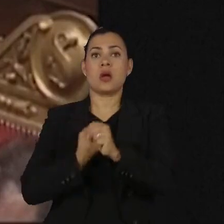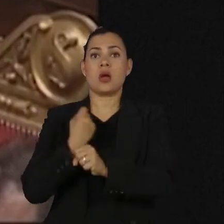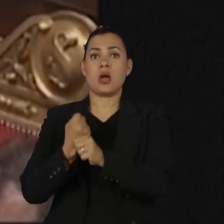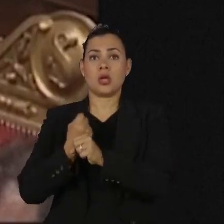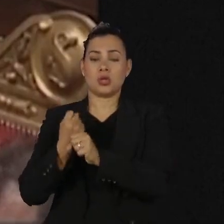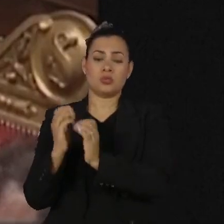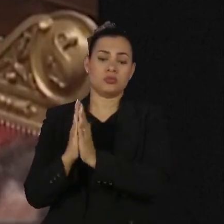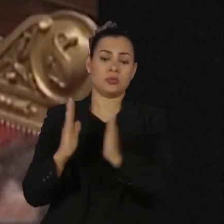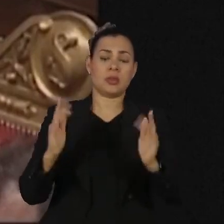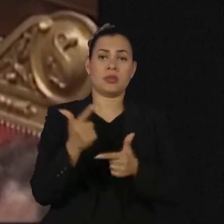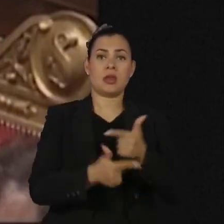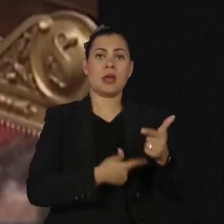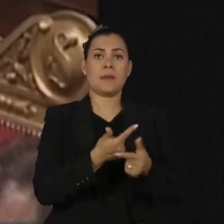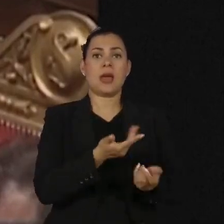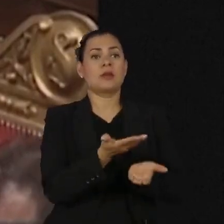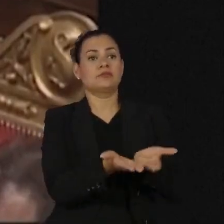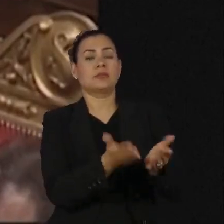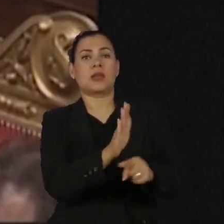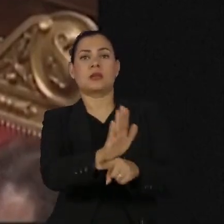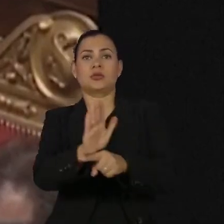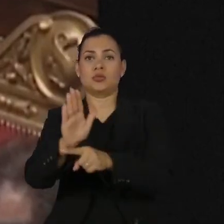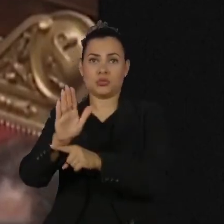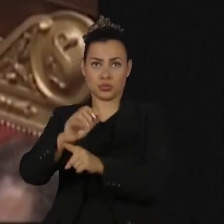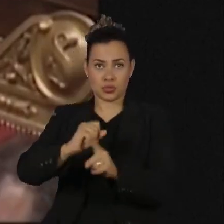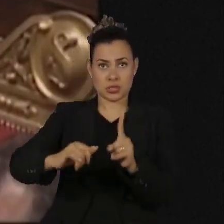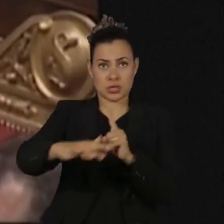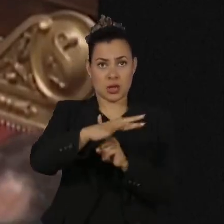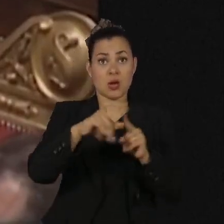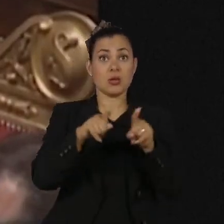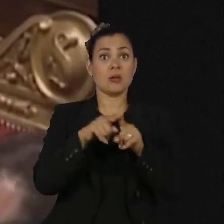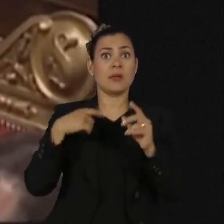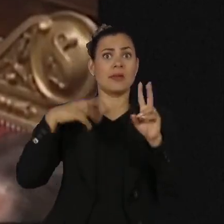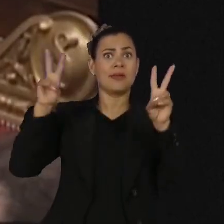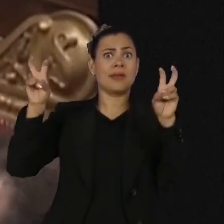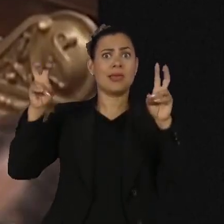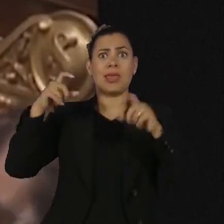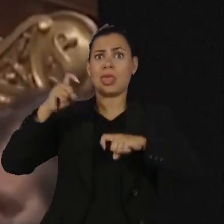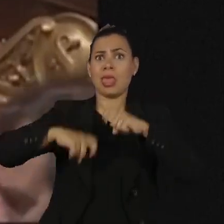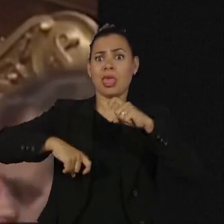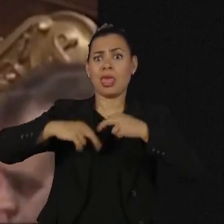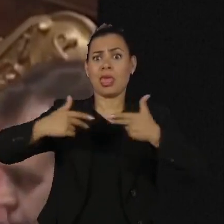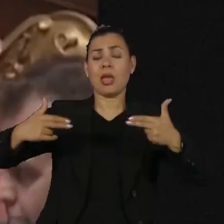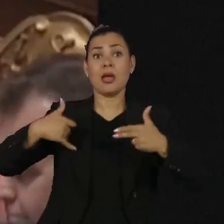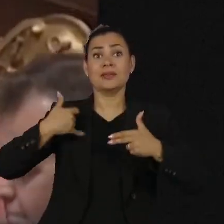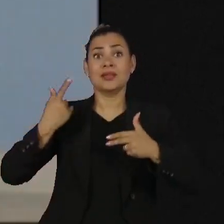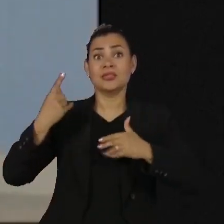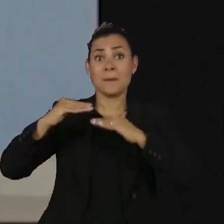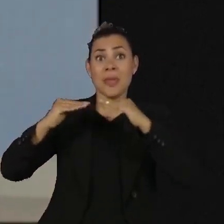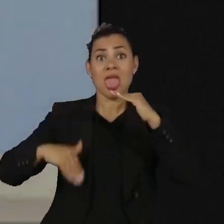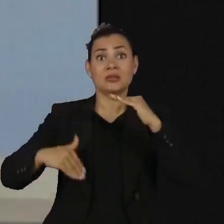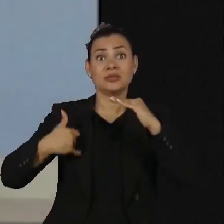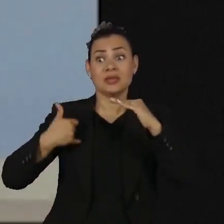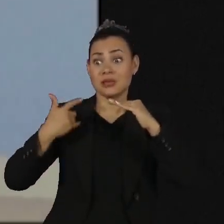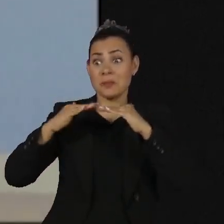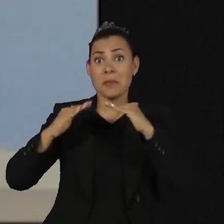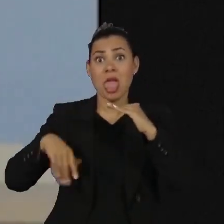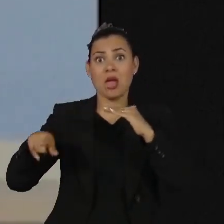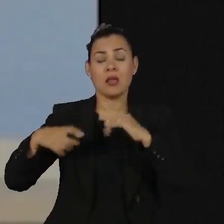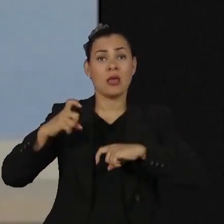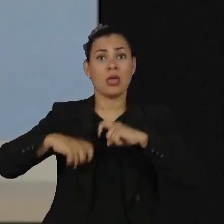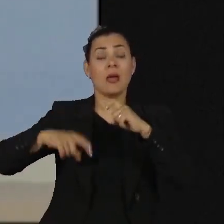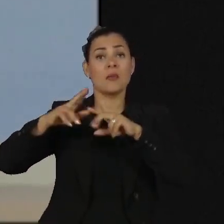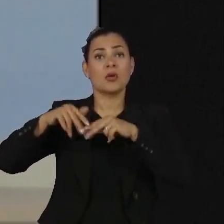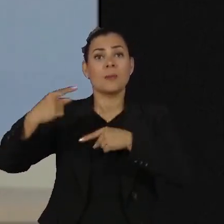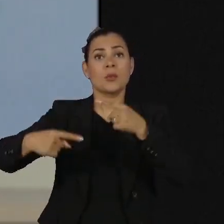também esteve envolvido em uma série de escândalos sexuais um deles com uma menor de idade que o levaram ao